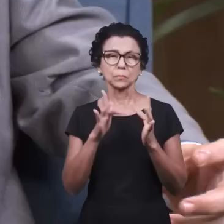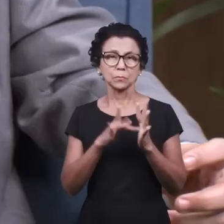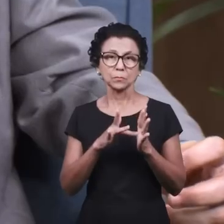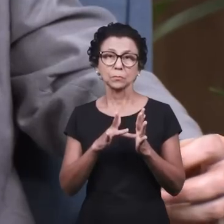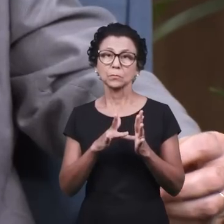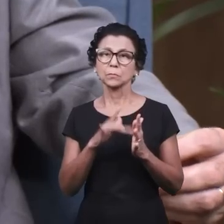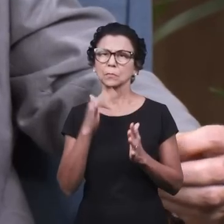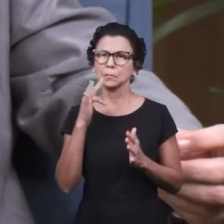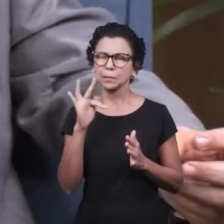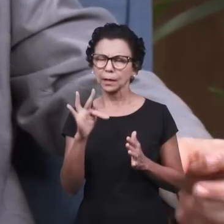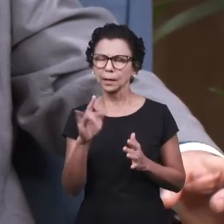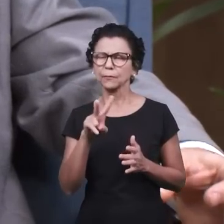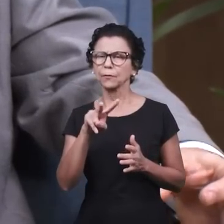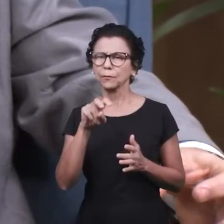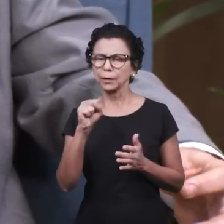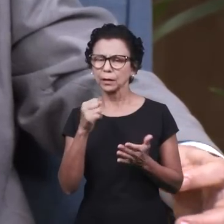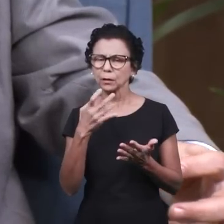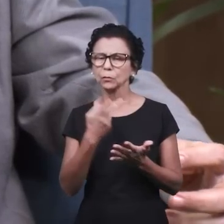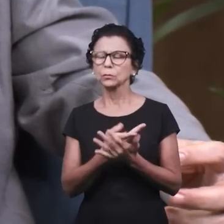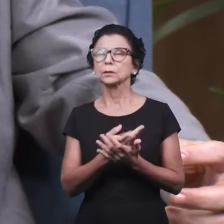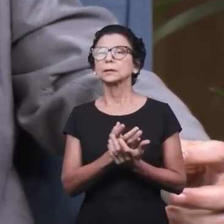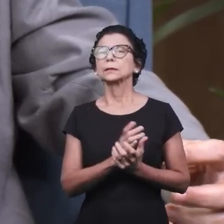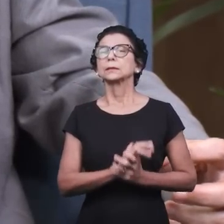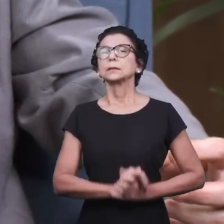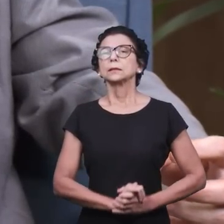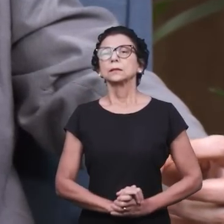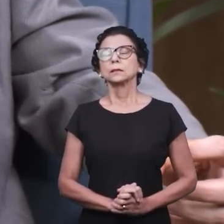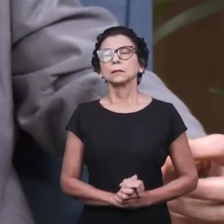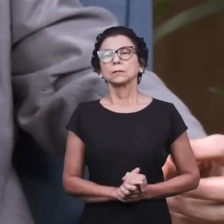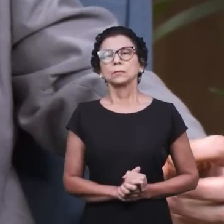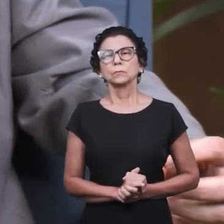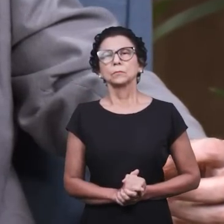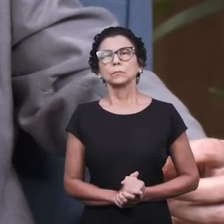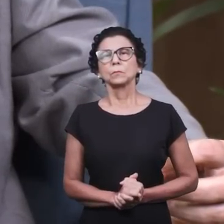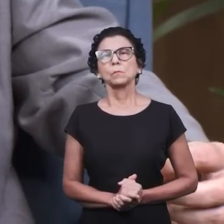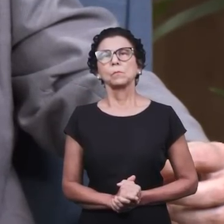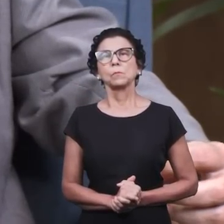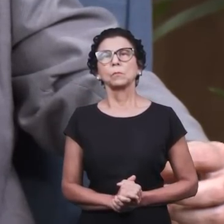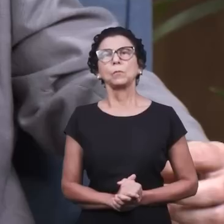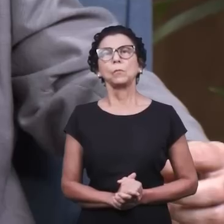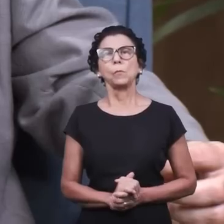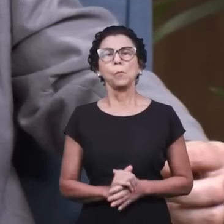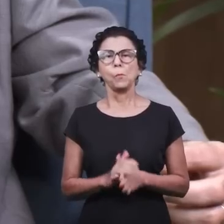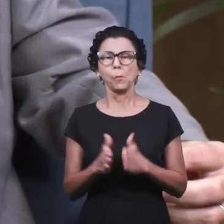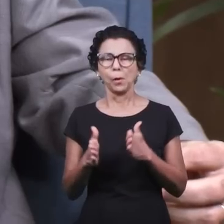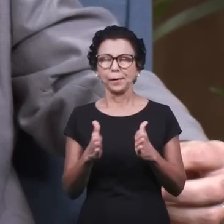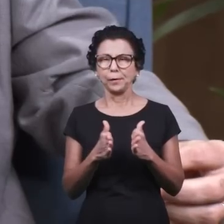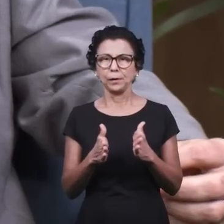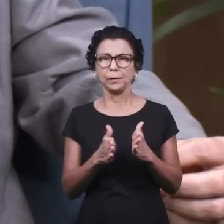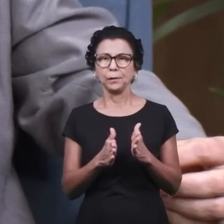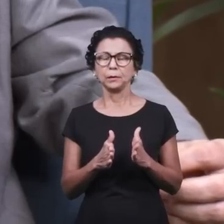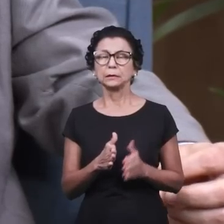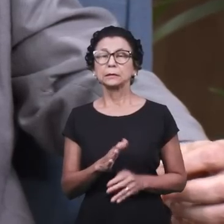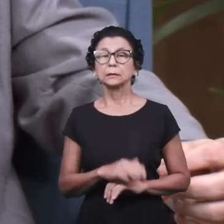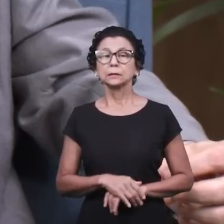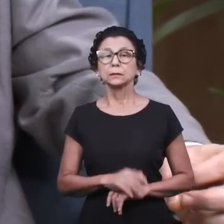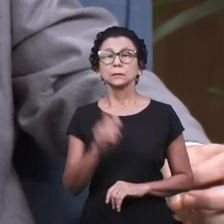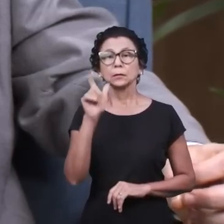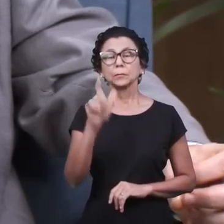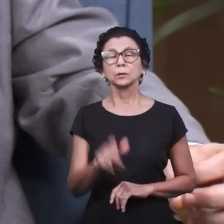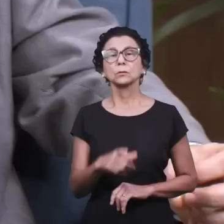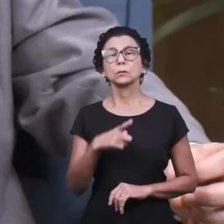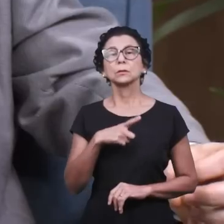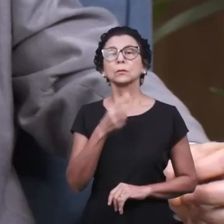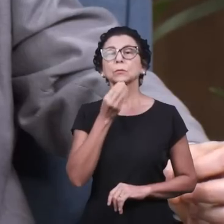próximo, em breve devem acontecer, né? Que esse tempo, ele é o tempo da oportunidade do